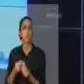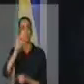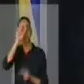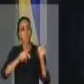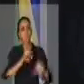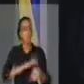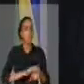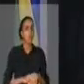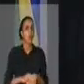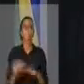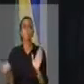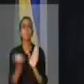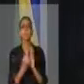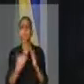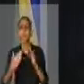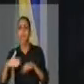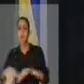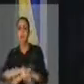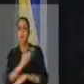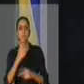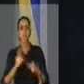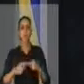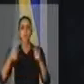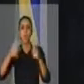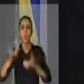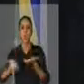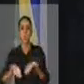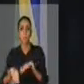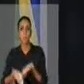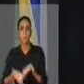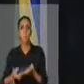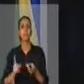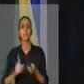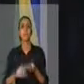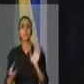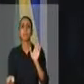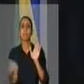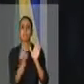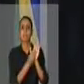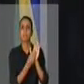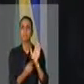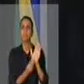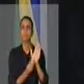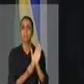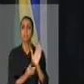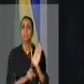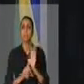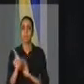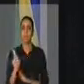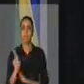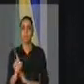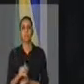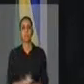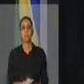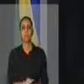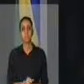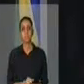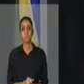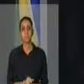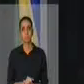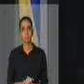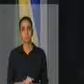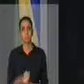a residência de todos os doentes, os locais de tratamento, e vocês aí veem que nós estamos para ir, por quê? Porque nós